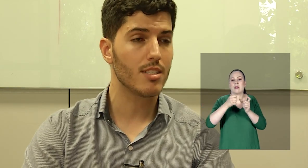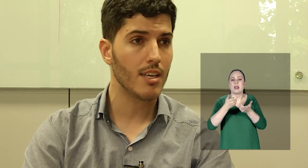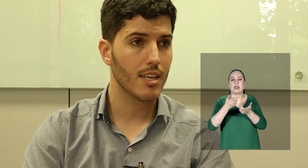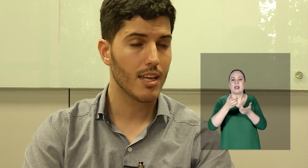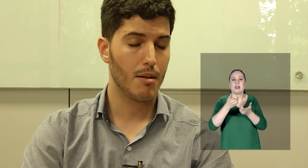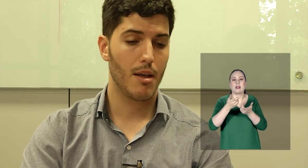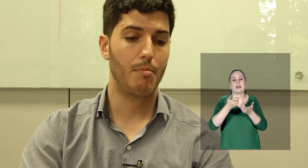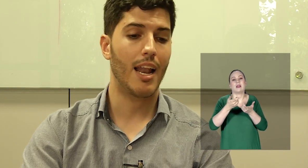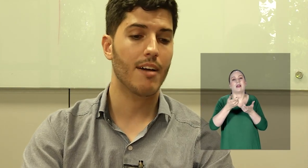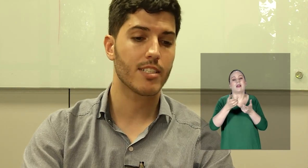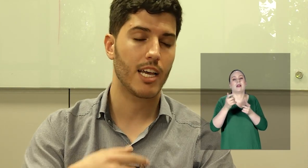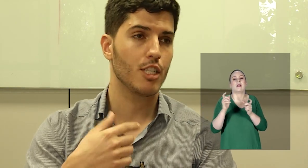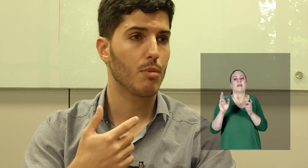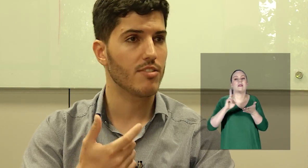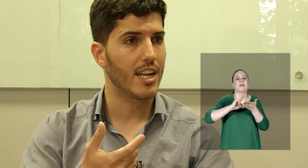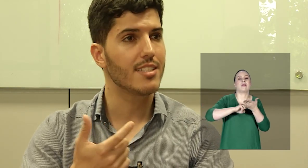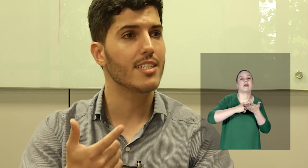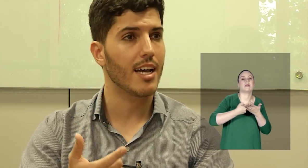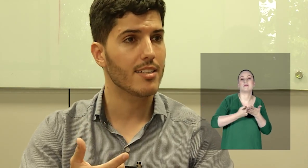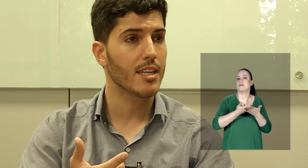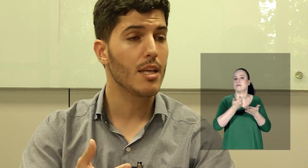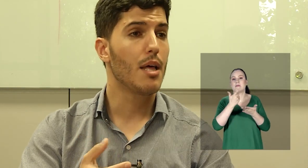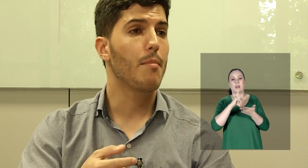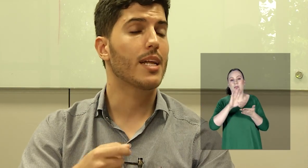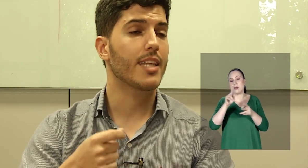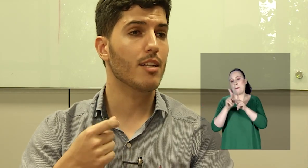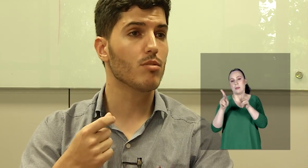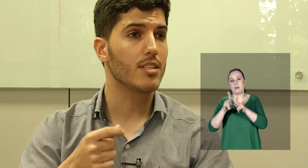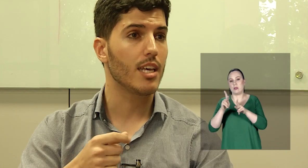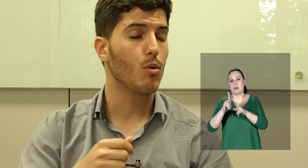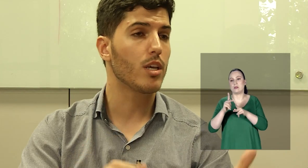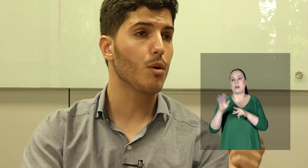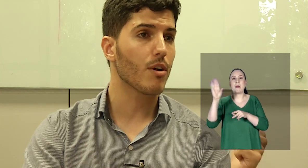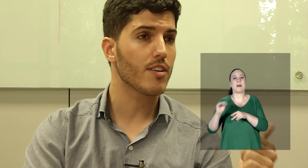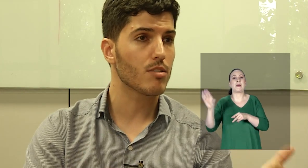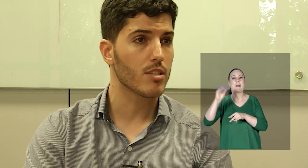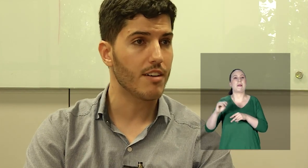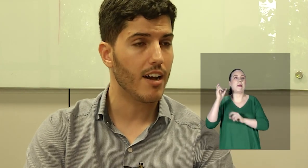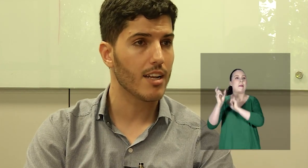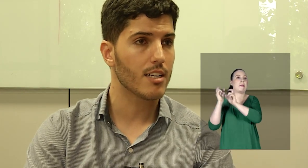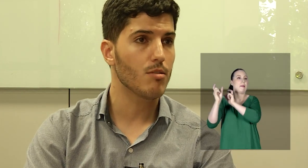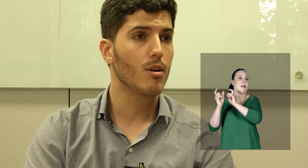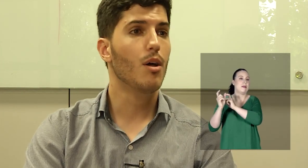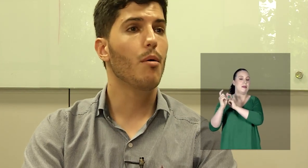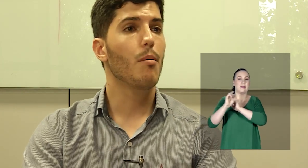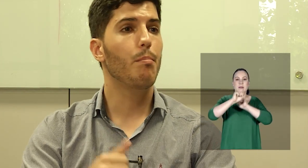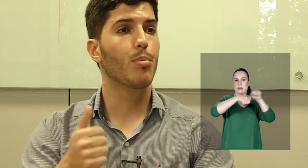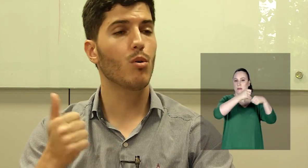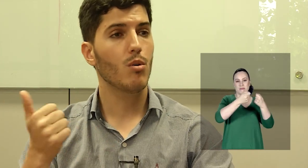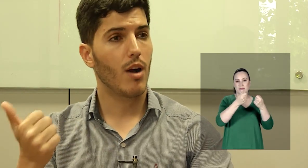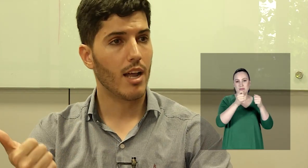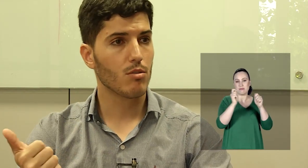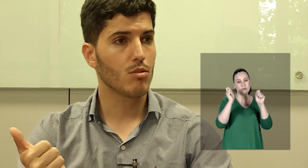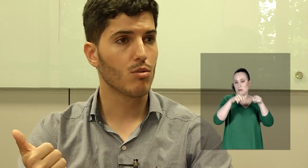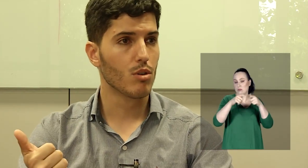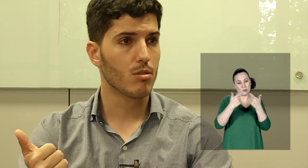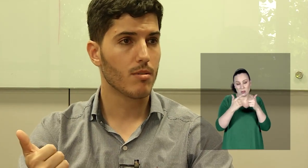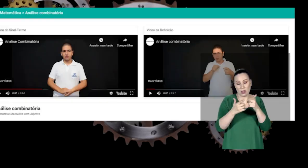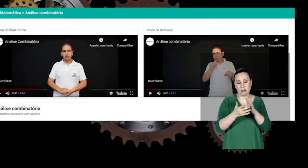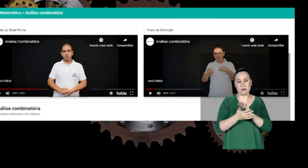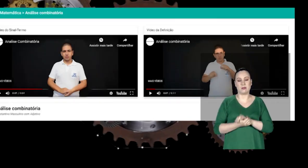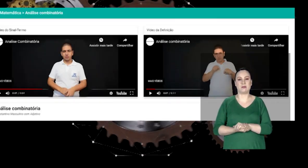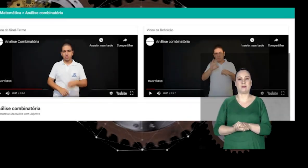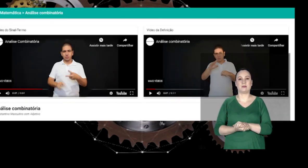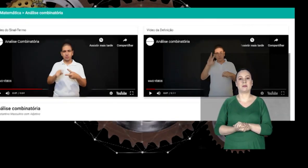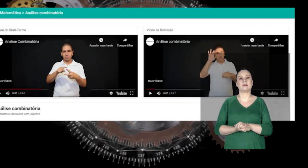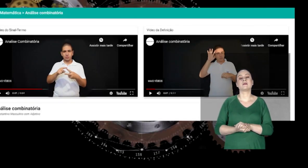traduzir, palavras que a gente pode falar de sinais, para traduzir o que o professor está falando para o aluno surdo.